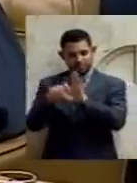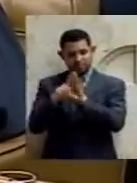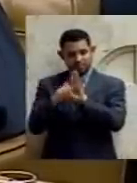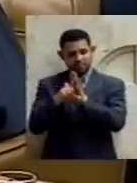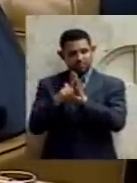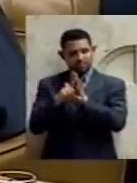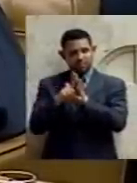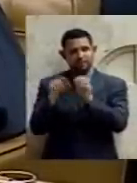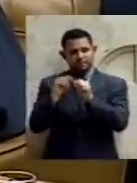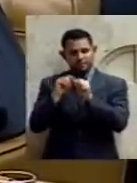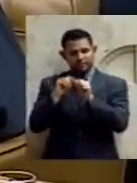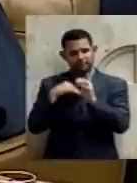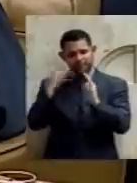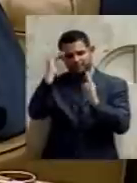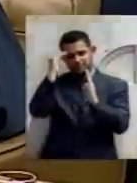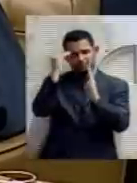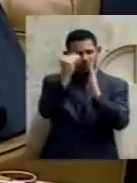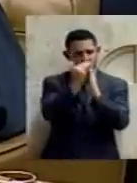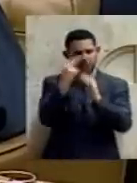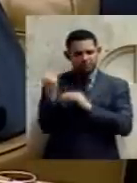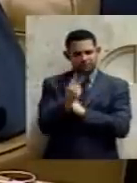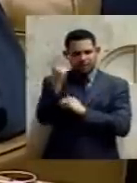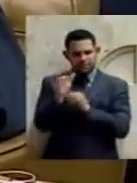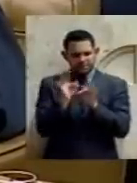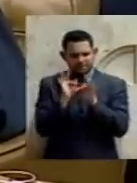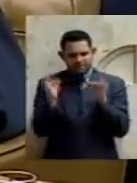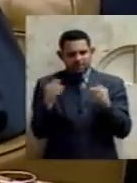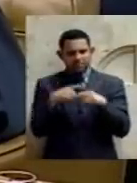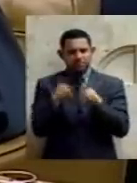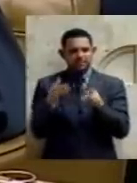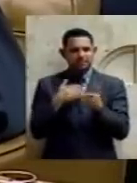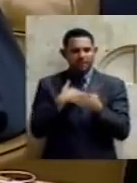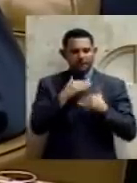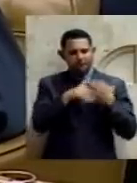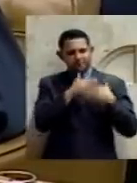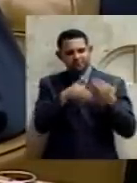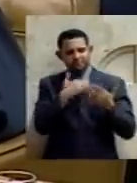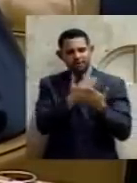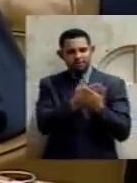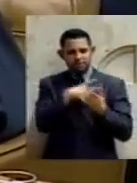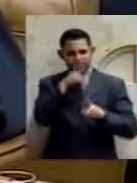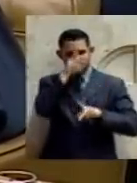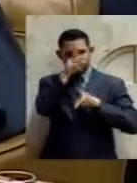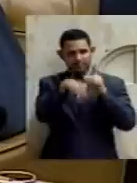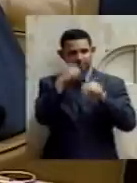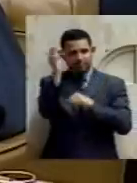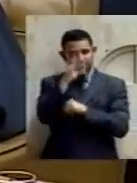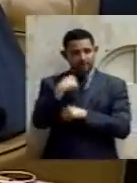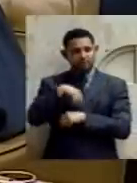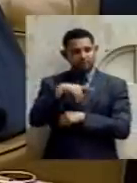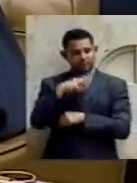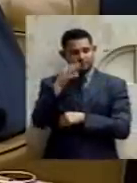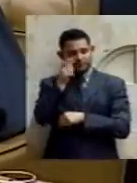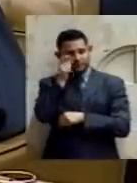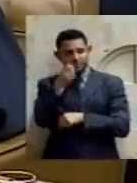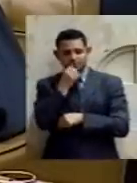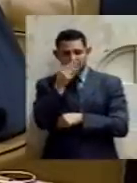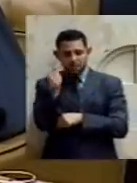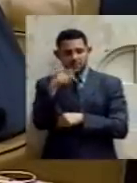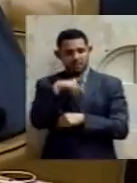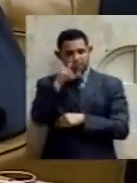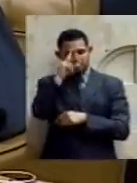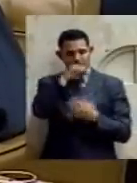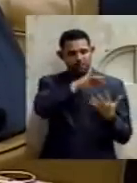valores mínimos indispensáveis à própria continuidade dessa empreitada coletiva internacional, consagrando